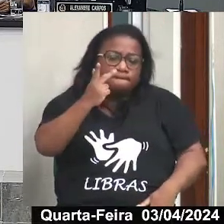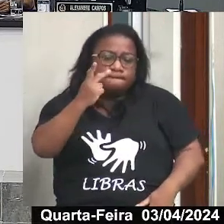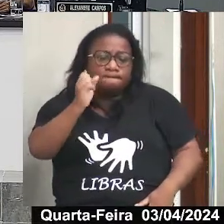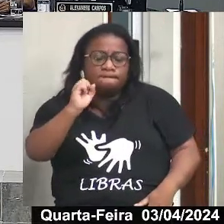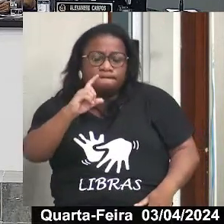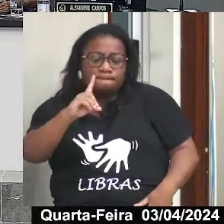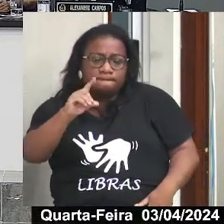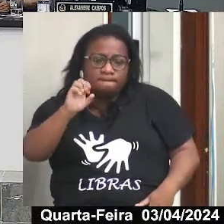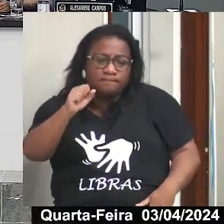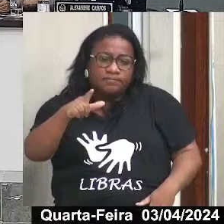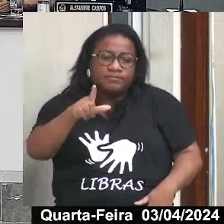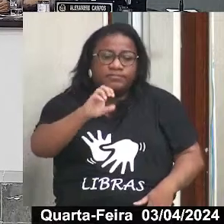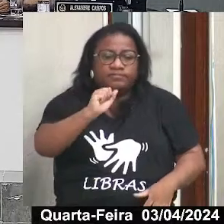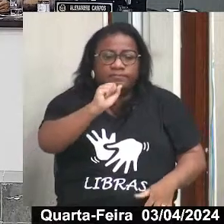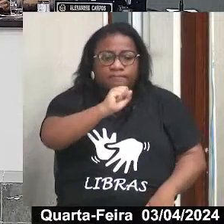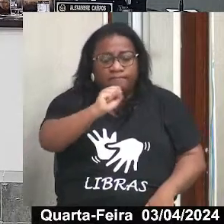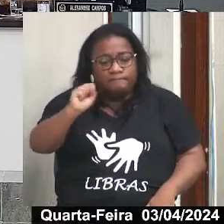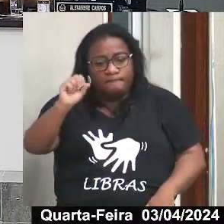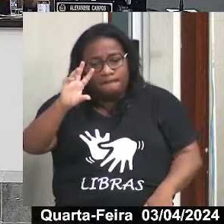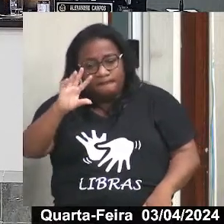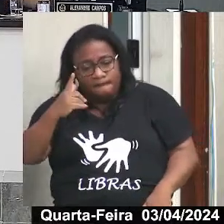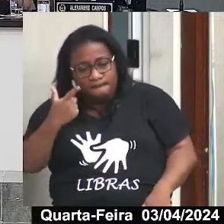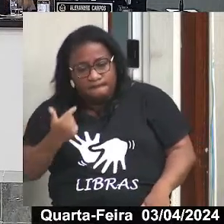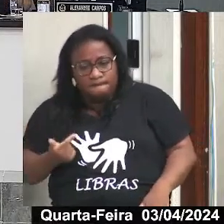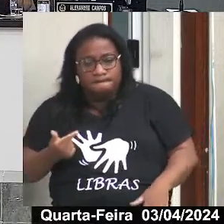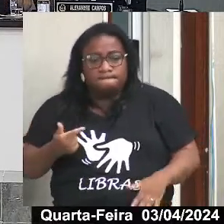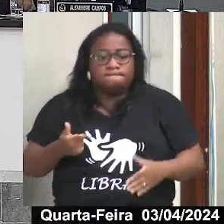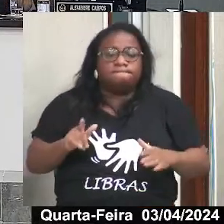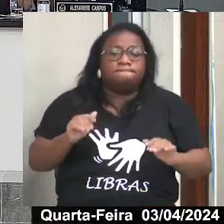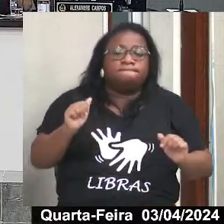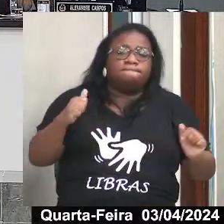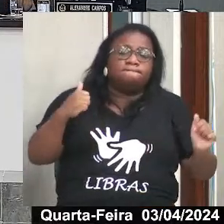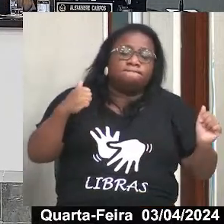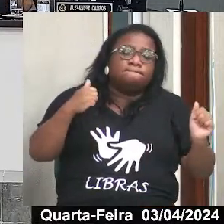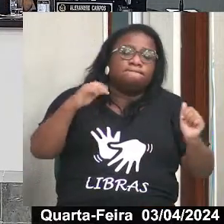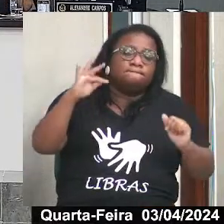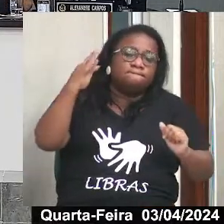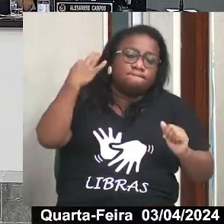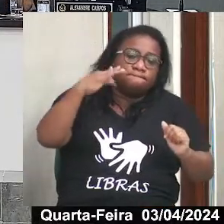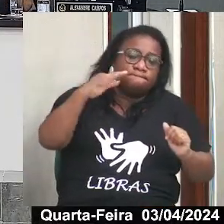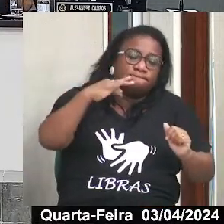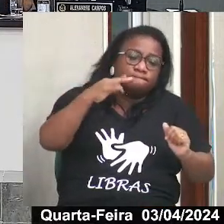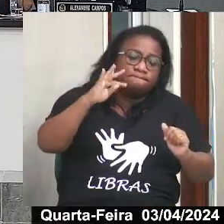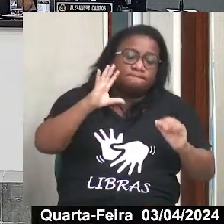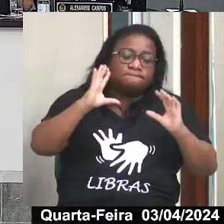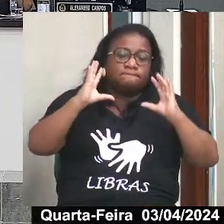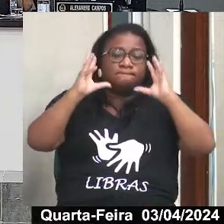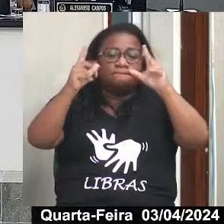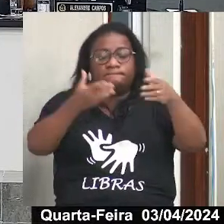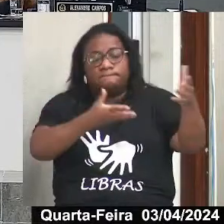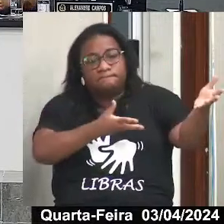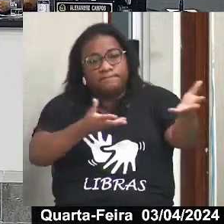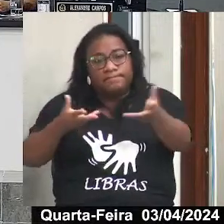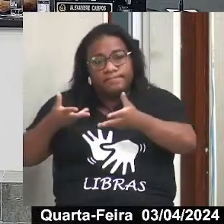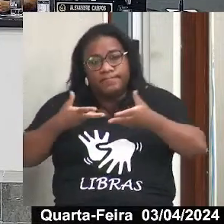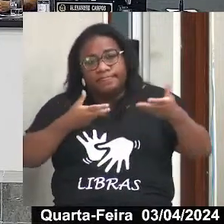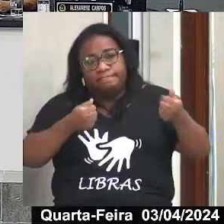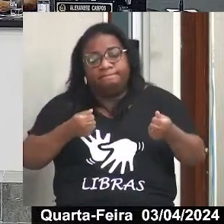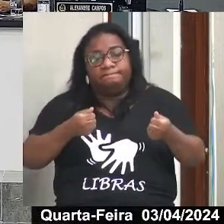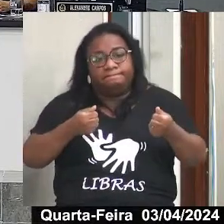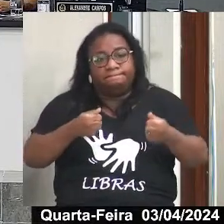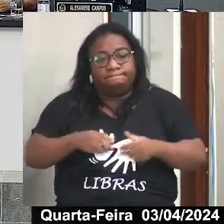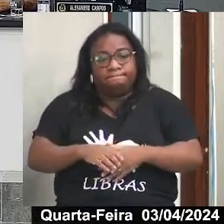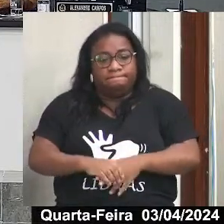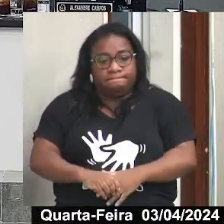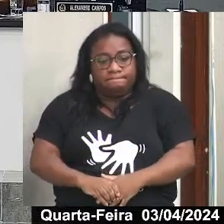de Assis, na Estrada das Olarias, 704, Jardim Guaciara. Estão todos convidados.